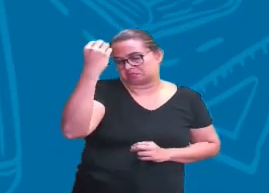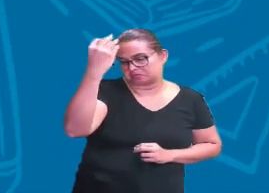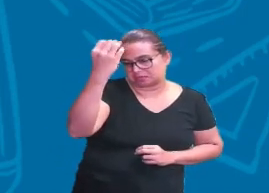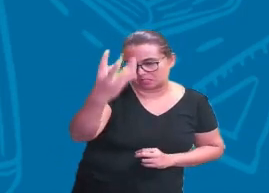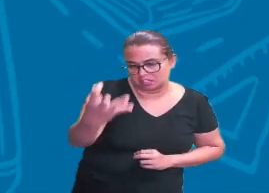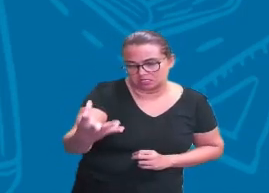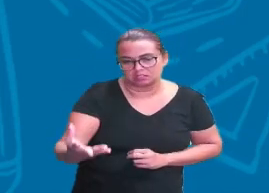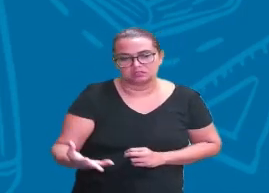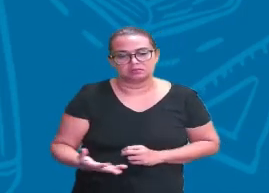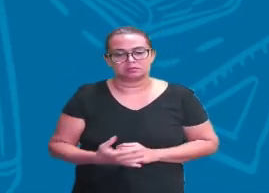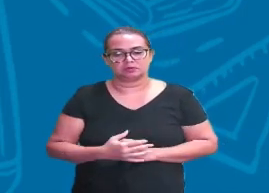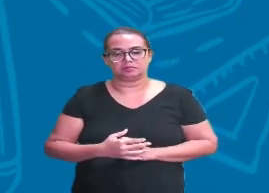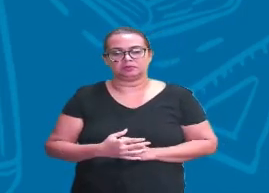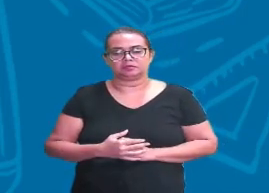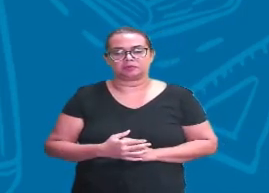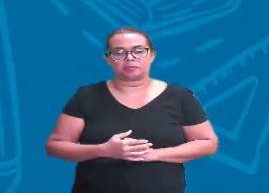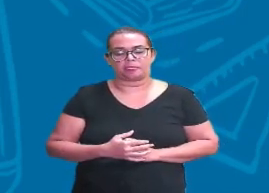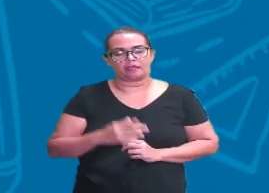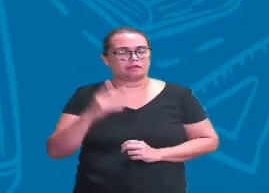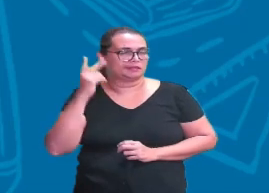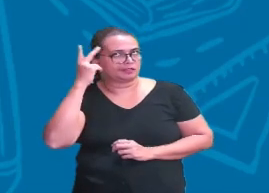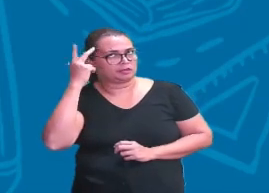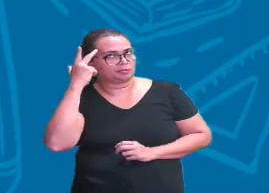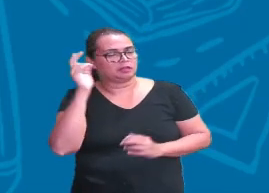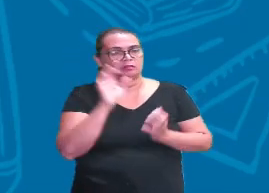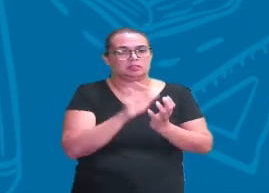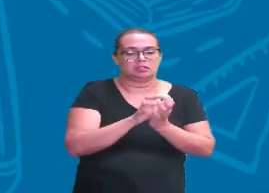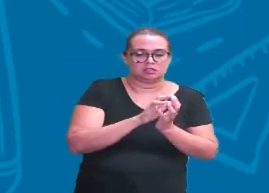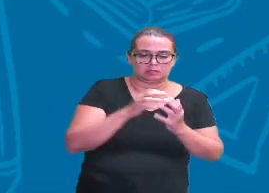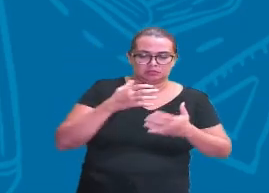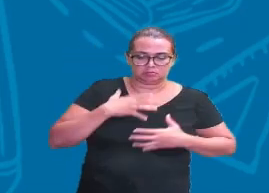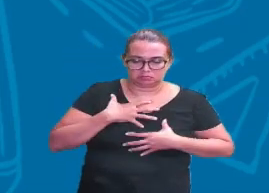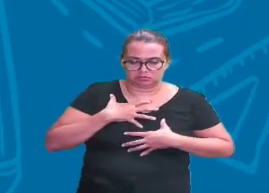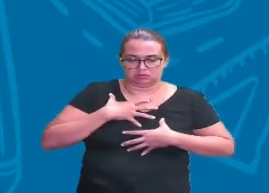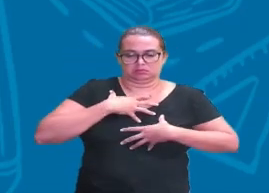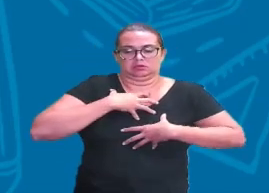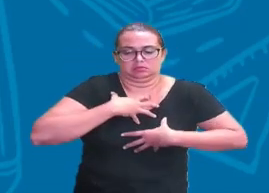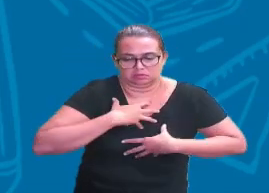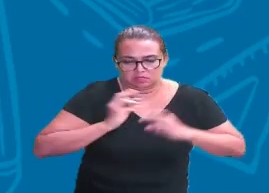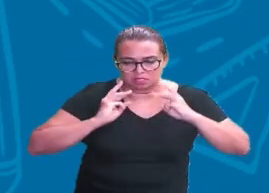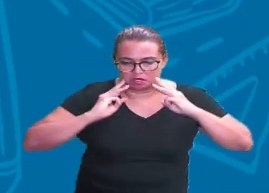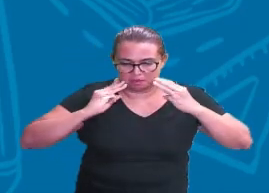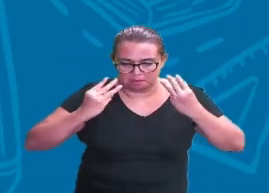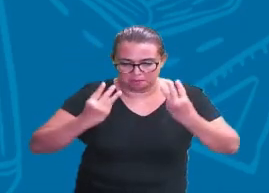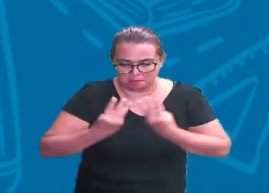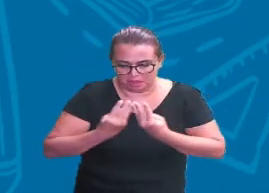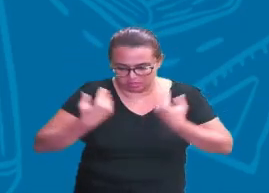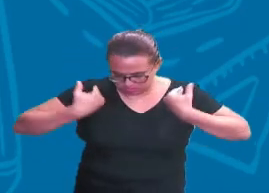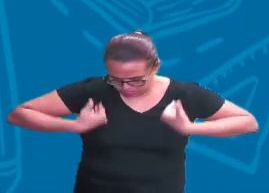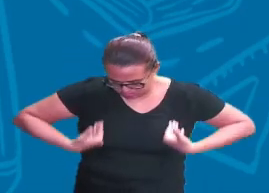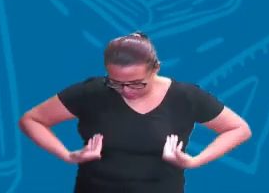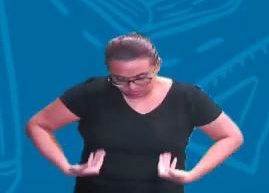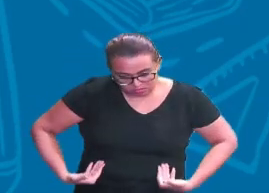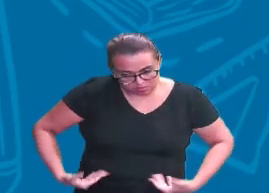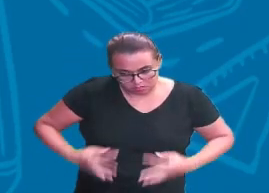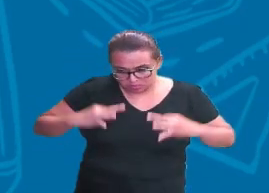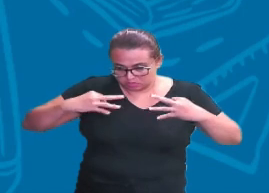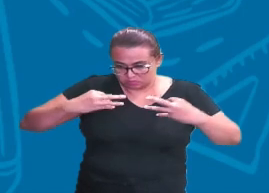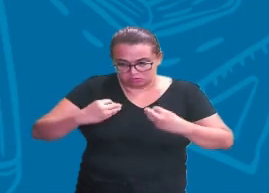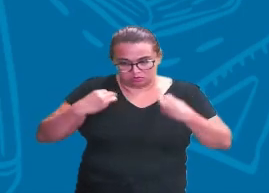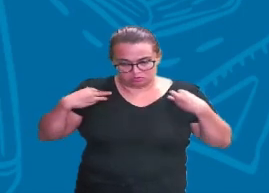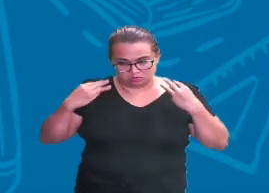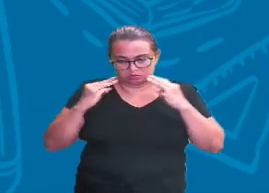né? Nesse momento, eu vou para São Paulo, é você que está se deslocando, então é a sua massa. Então, onde você for é a sua massa. Se sua